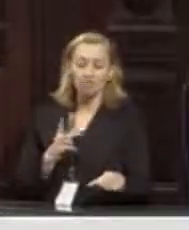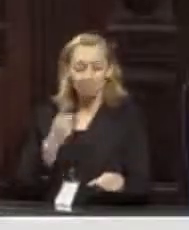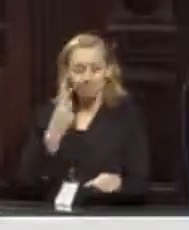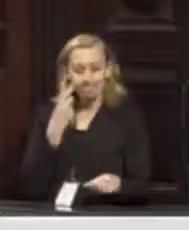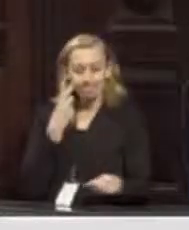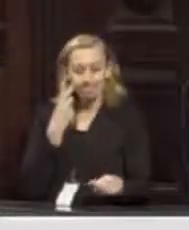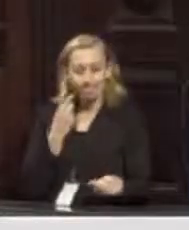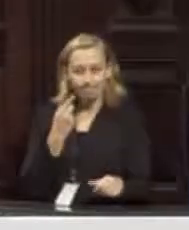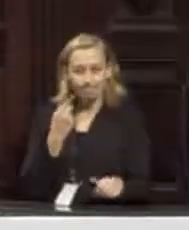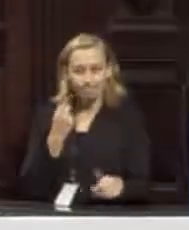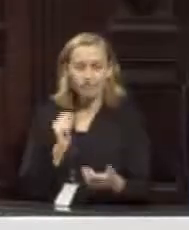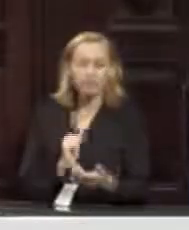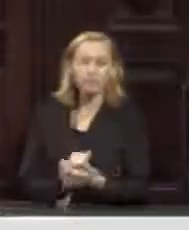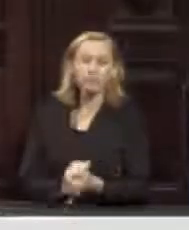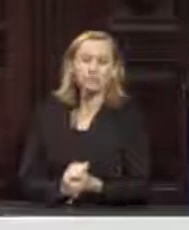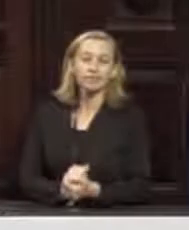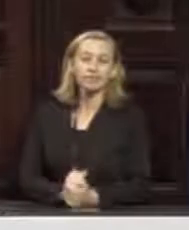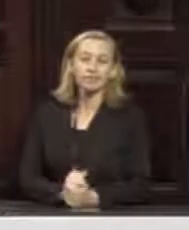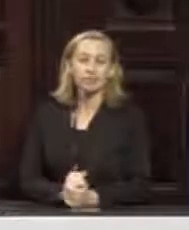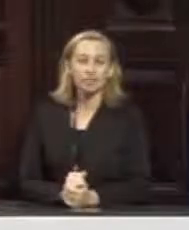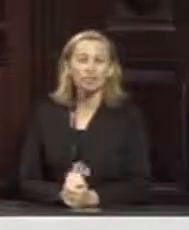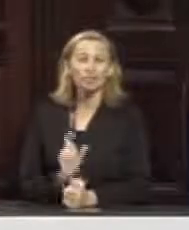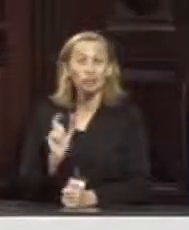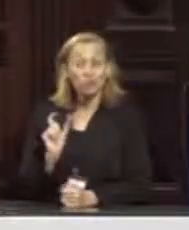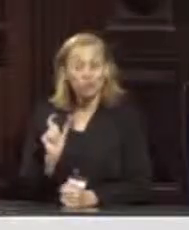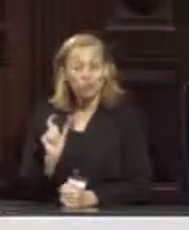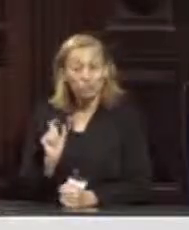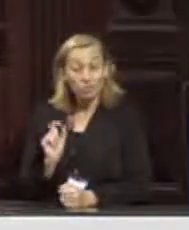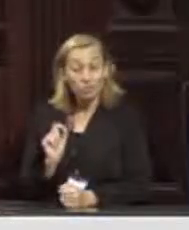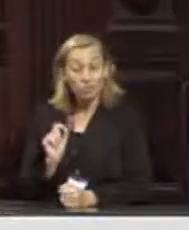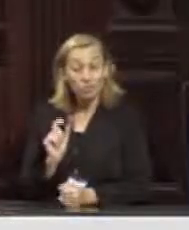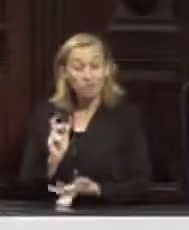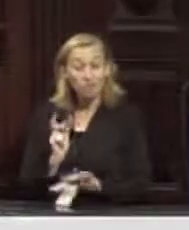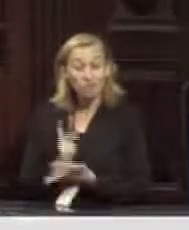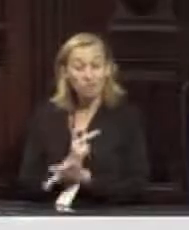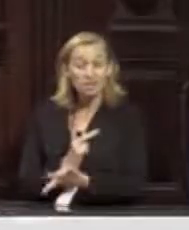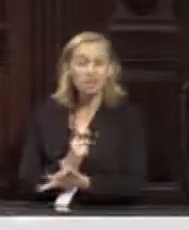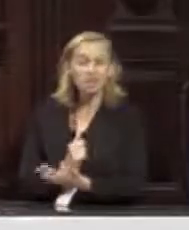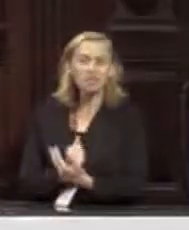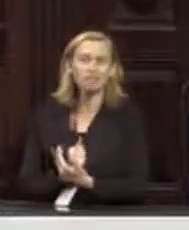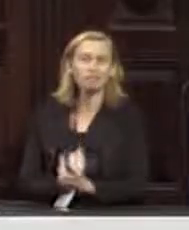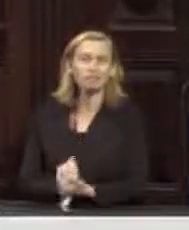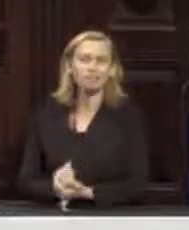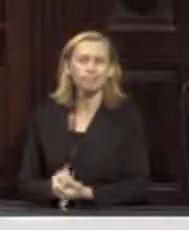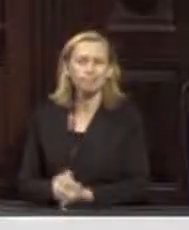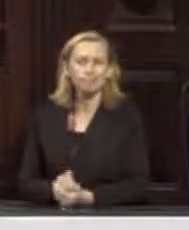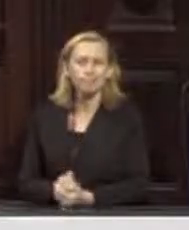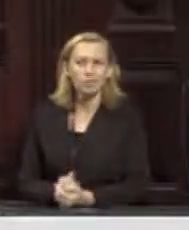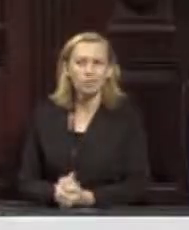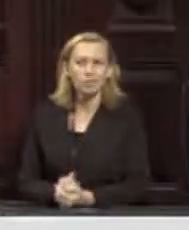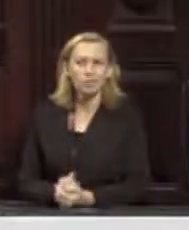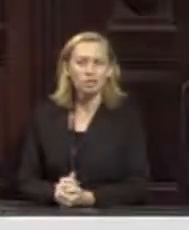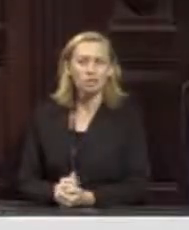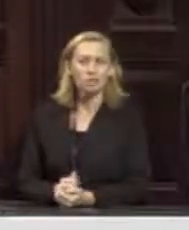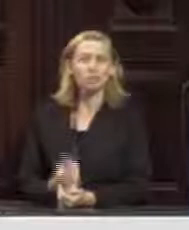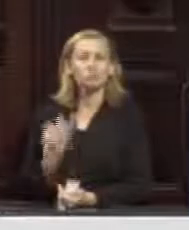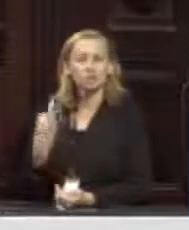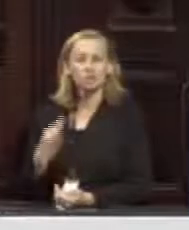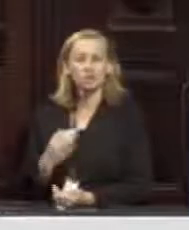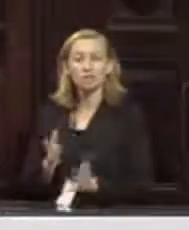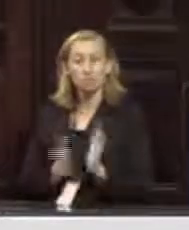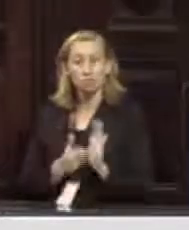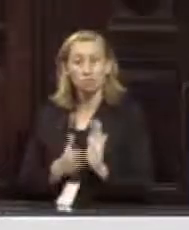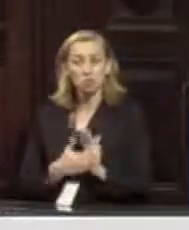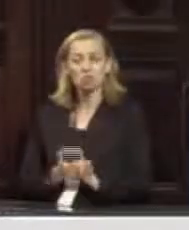o ideário que está sendo seguido, a lógica definidora dessa